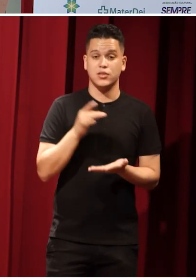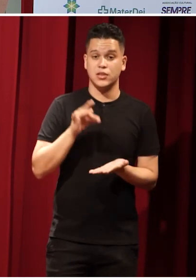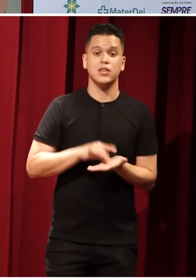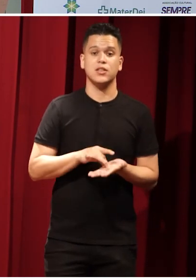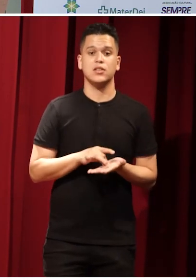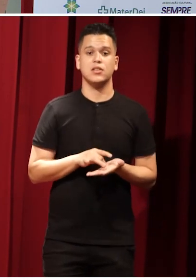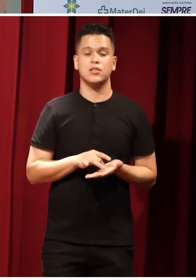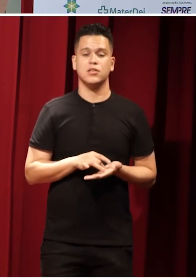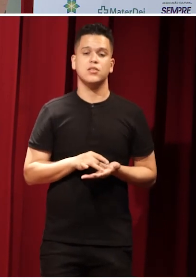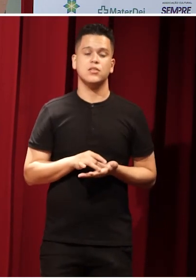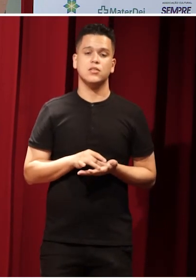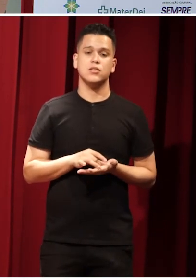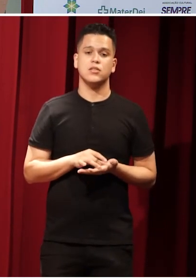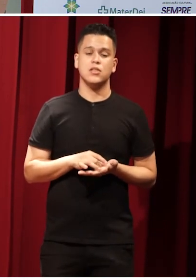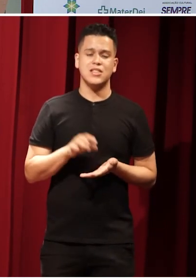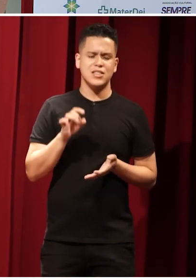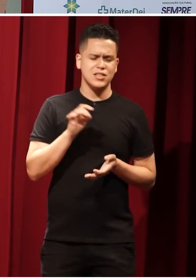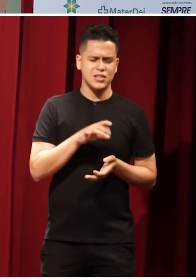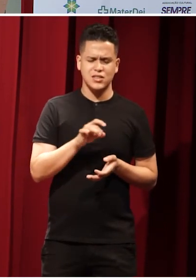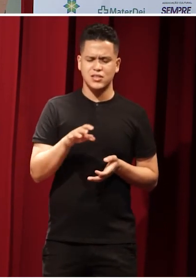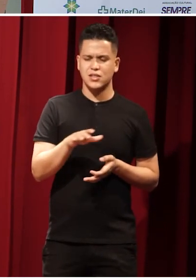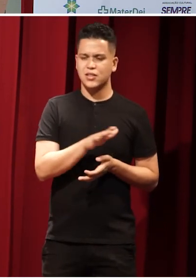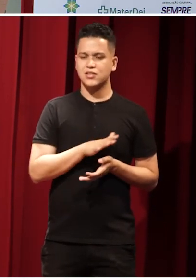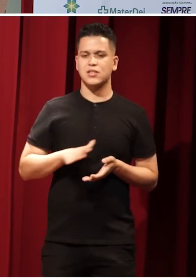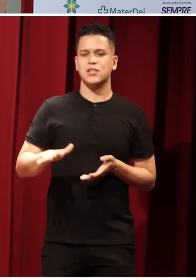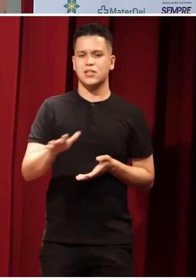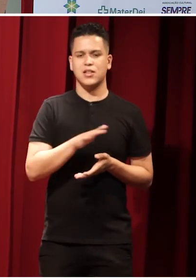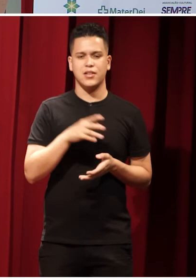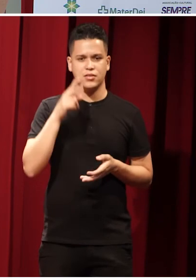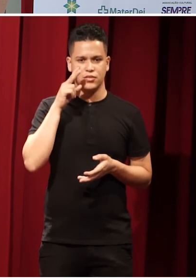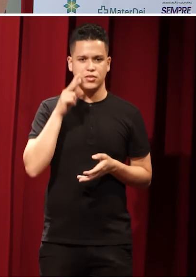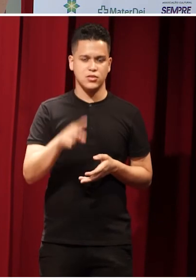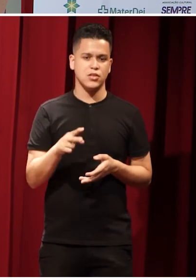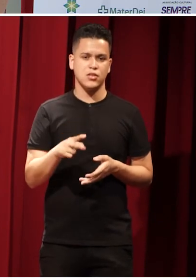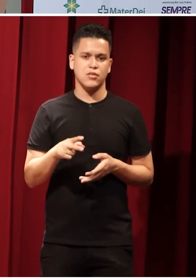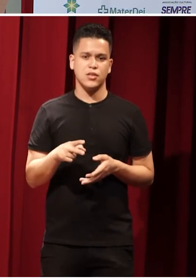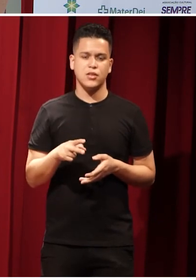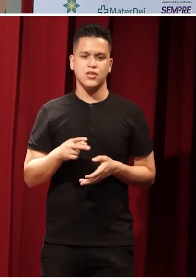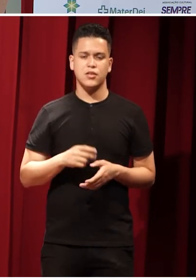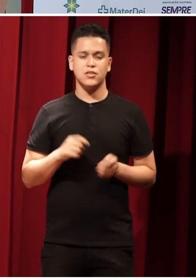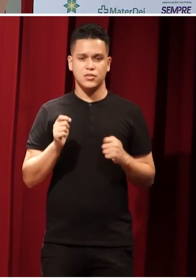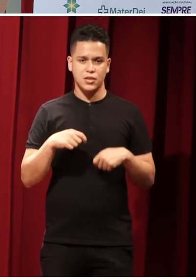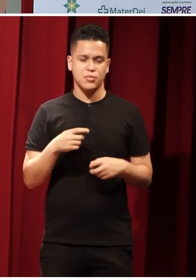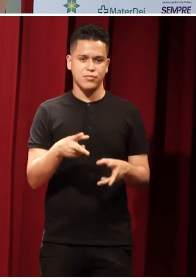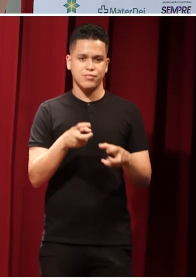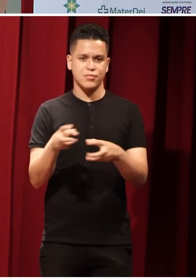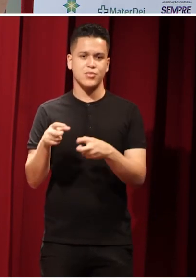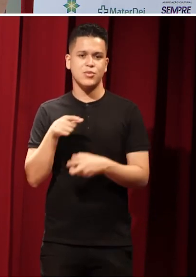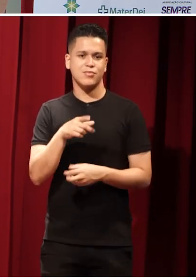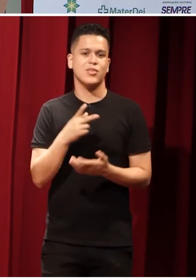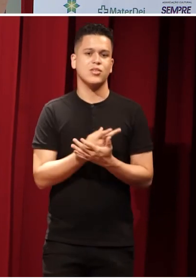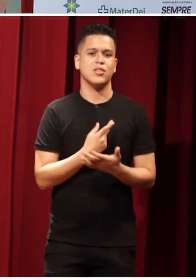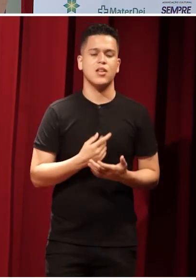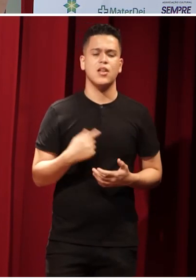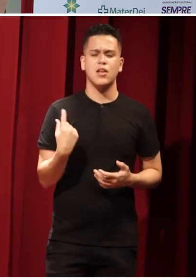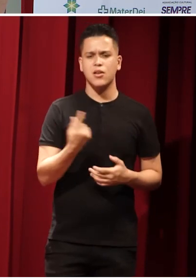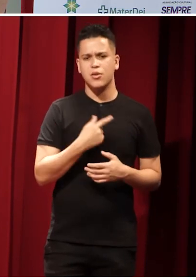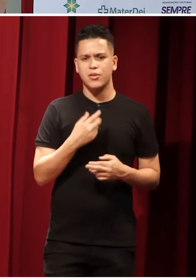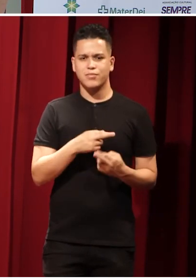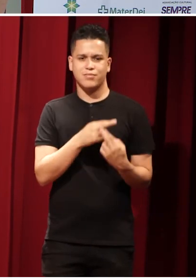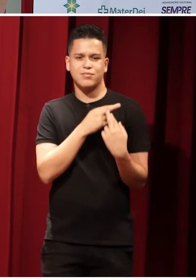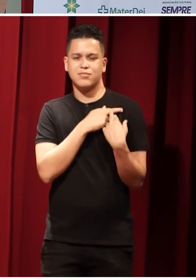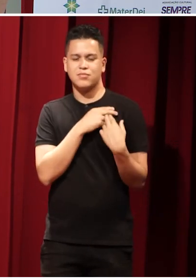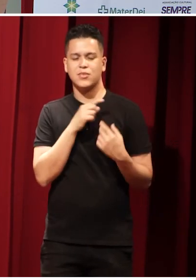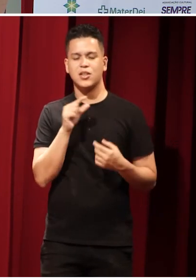estufa vai se esgotando. Isso está acontecendo. Cada setor que você olha, você pode ver esse